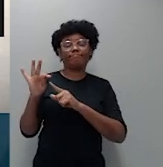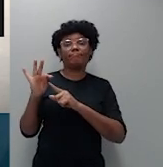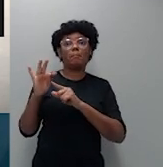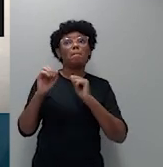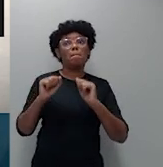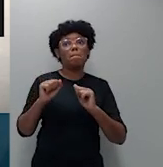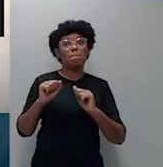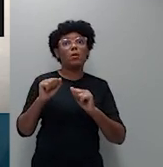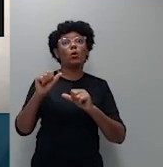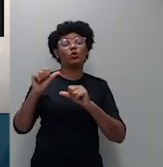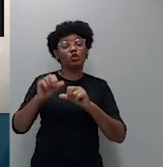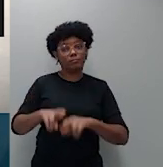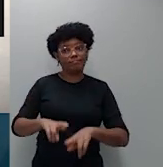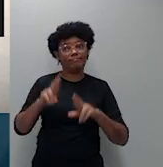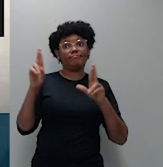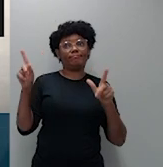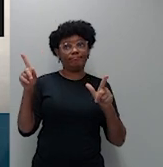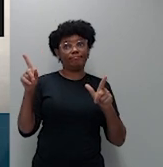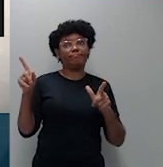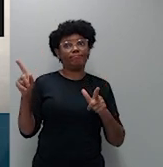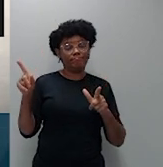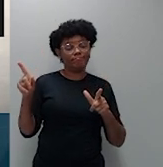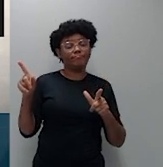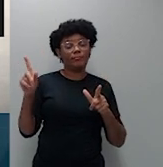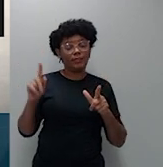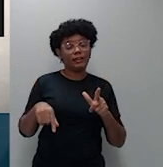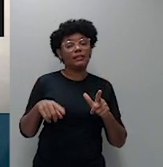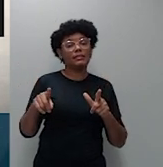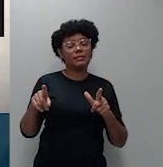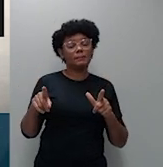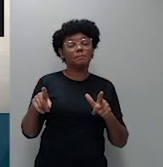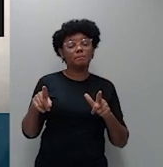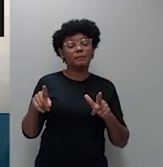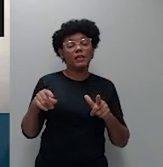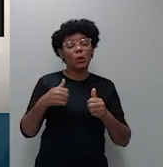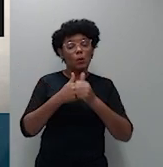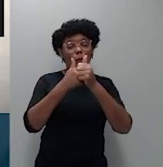grafia do nome então eu acompanho relato